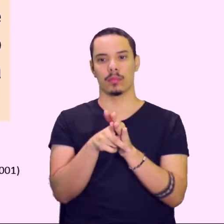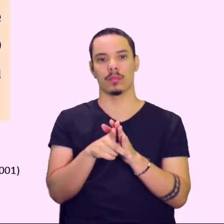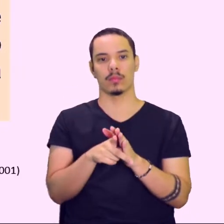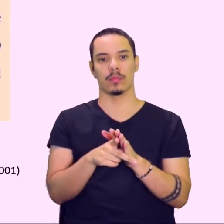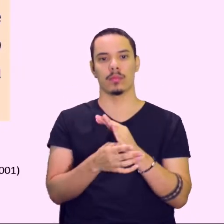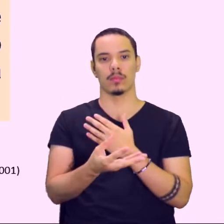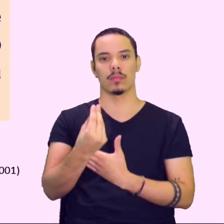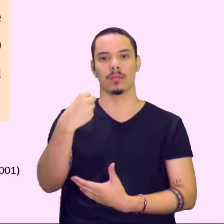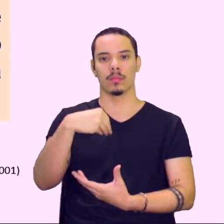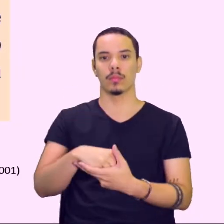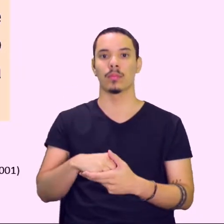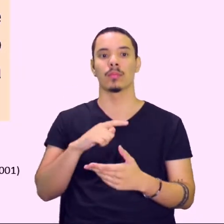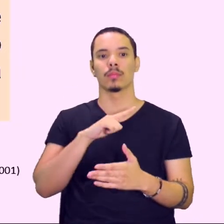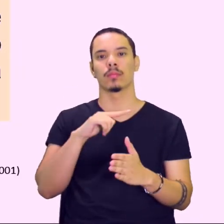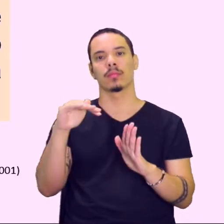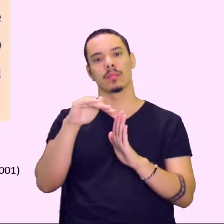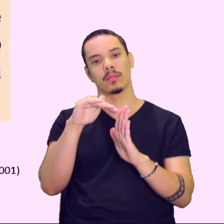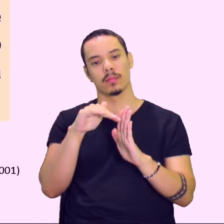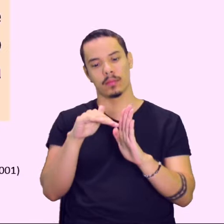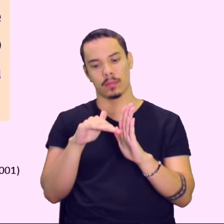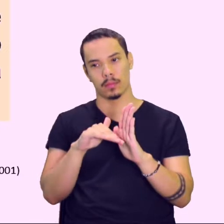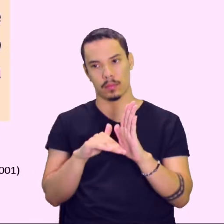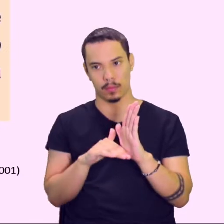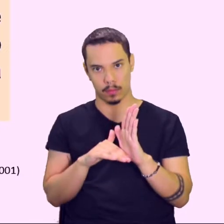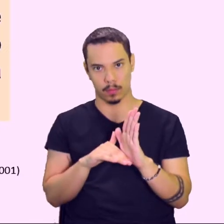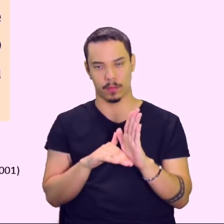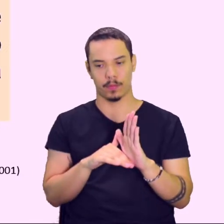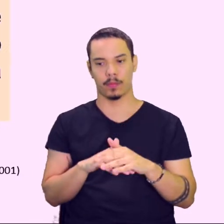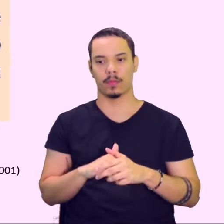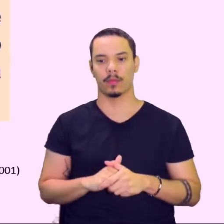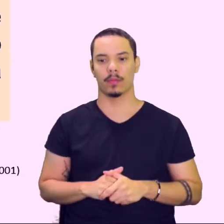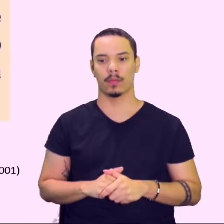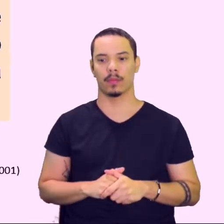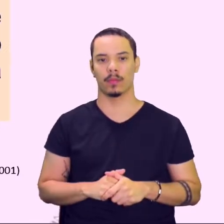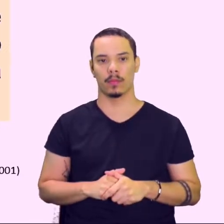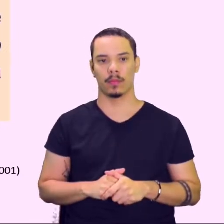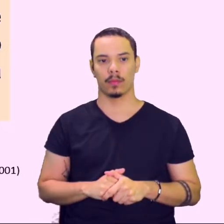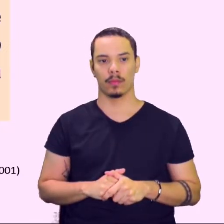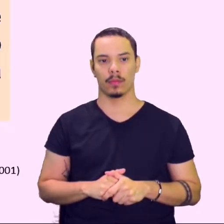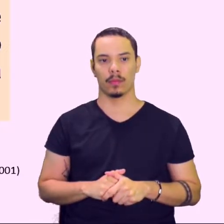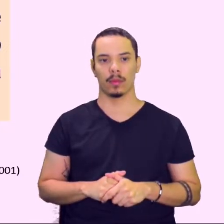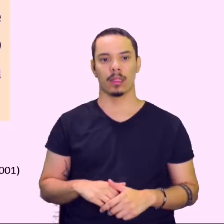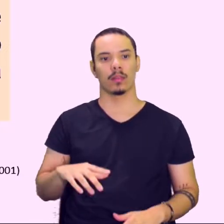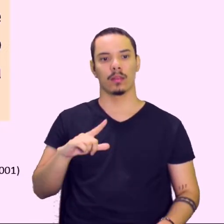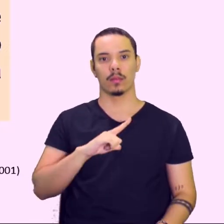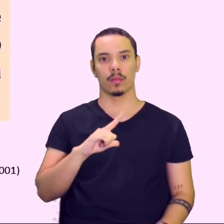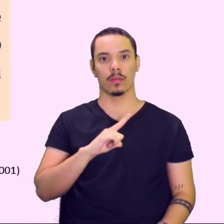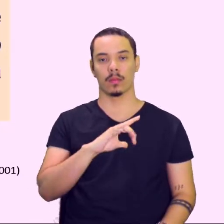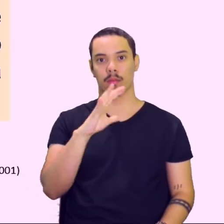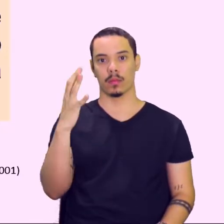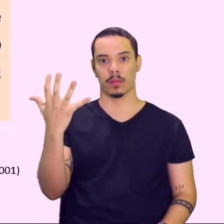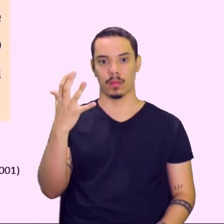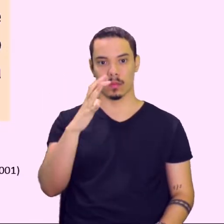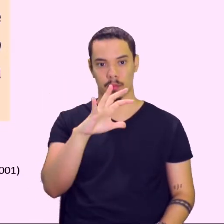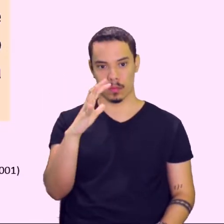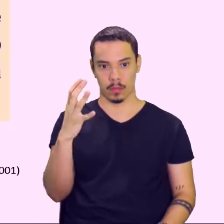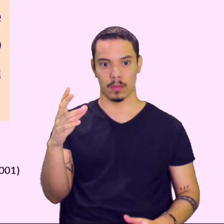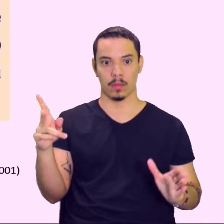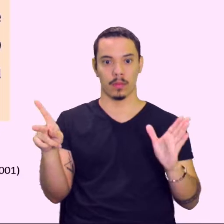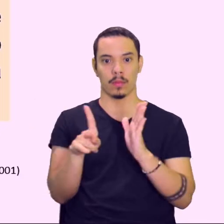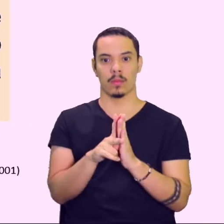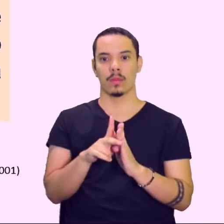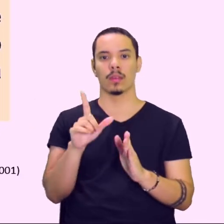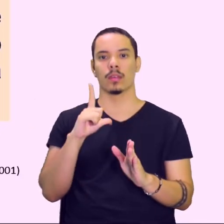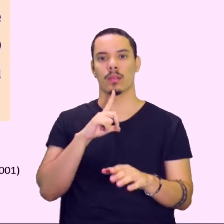conservação encontra-se assim conceituada. Que são as estações ecológicas, né? Proteção, que são de proteção